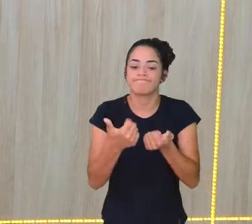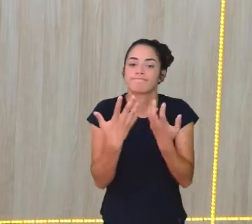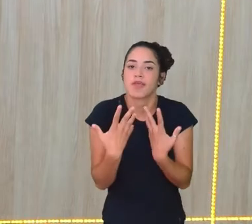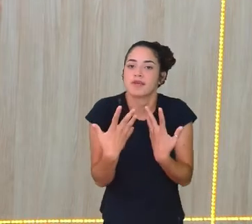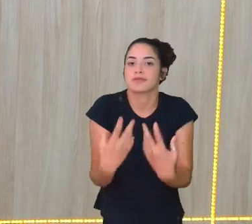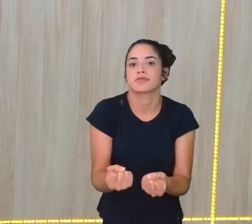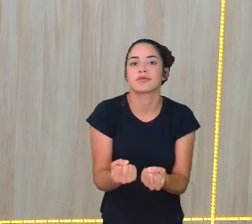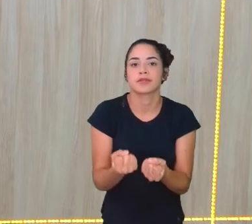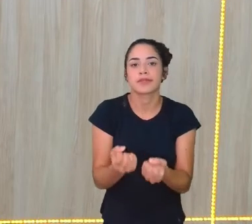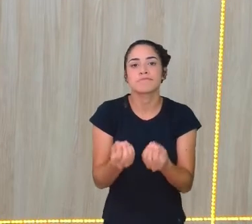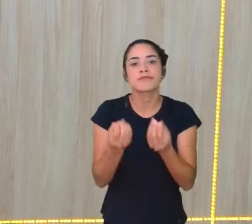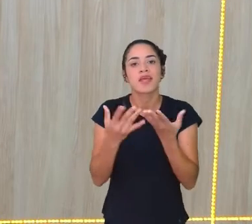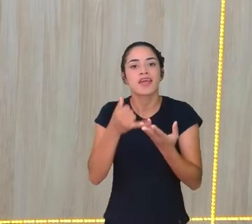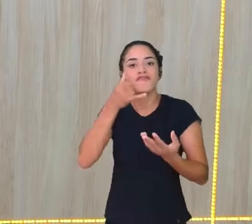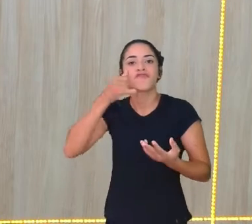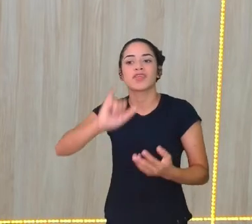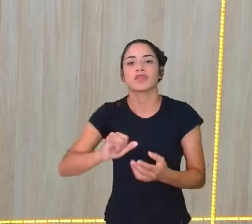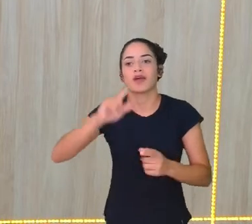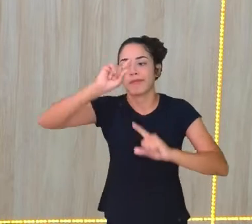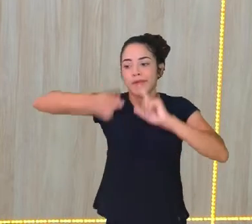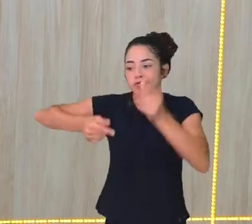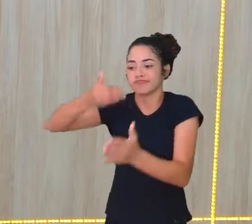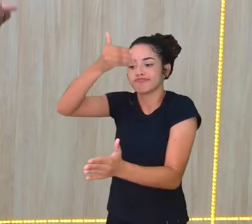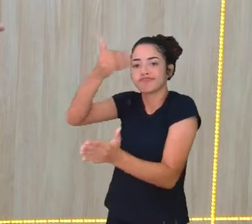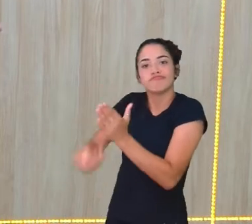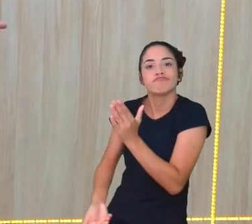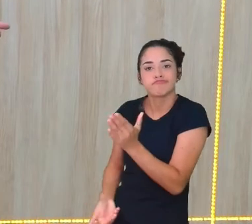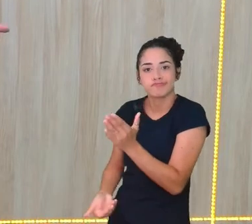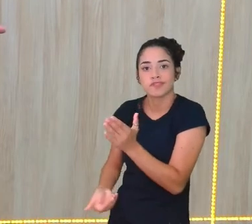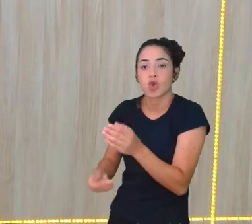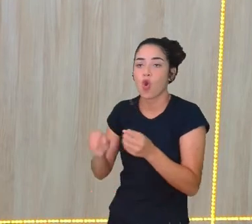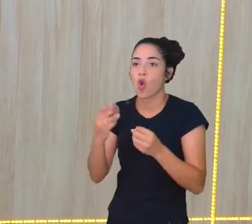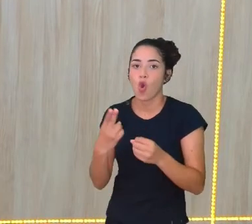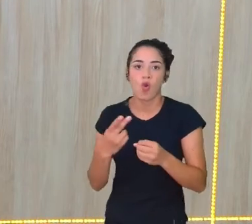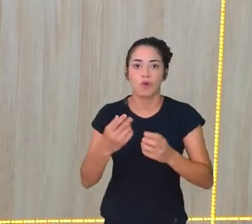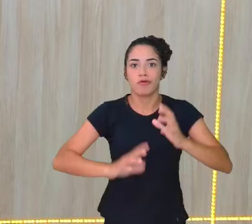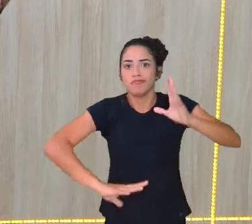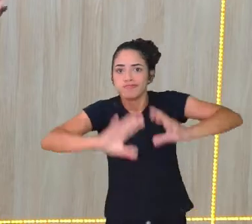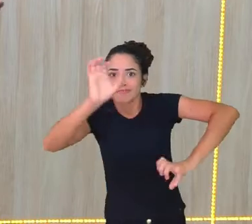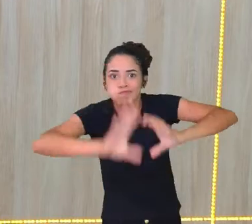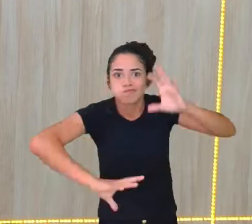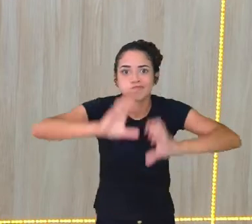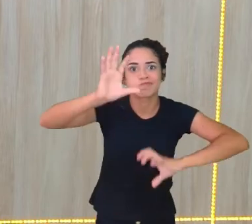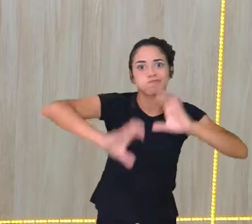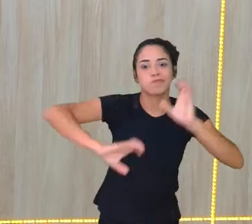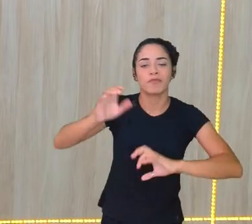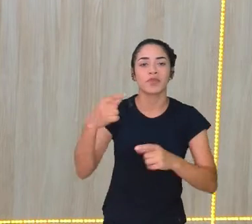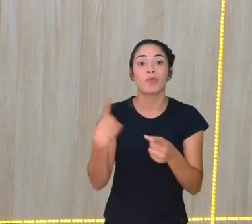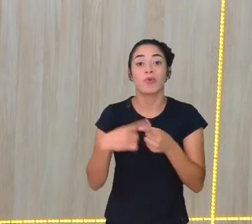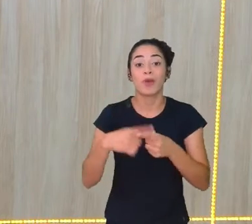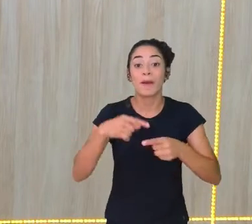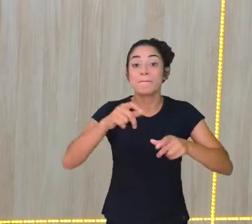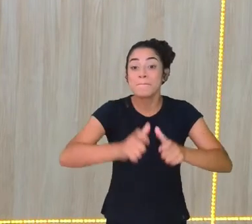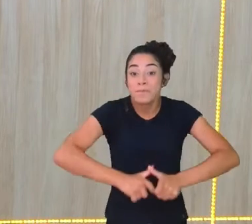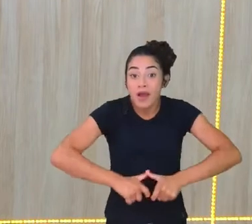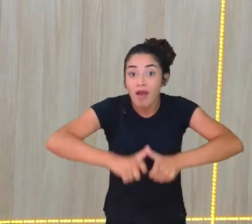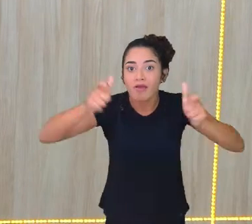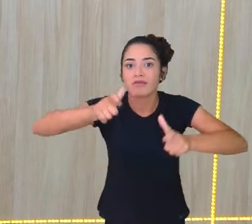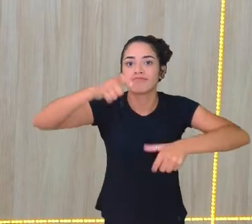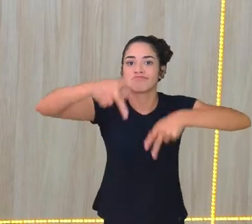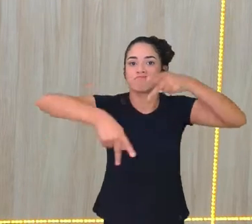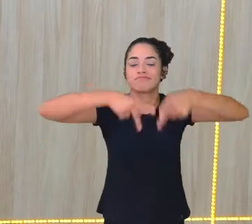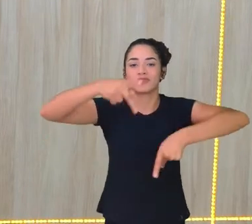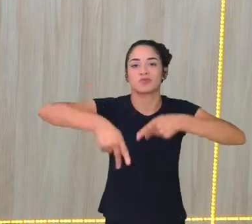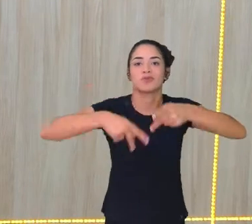porque queriam evitar ali perder o poder e queriam evitar ali revoltas, né? Imagina a maioria da população se revoltando contra